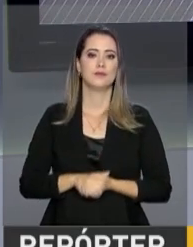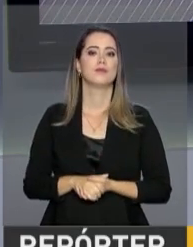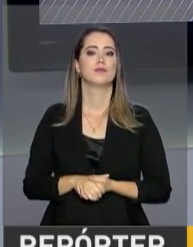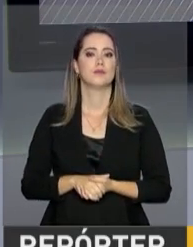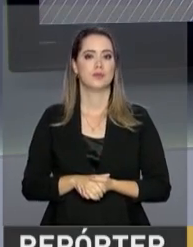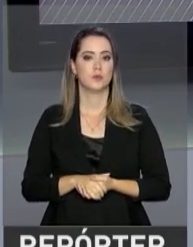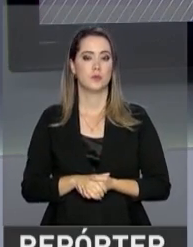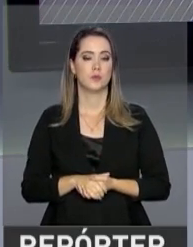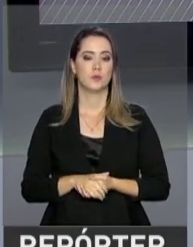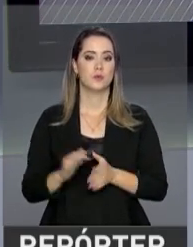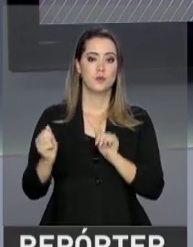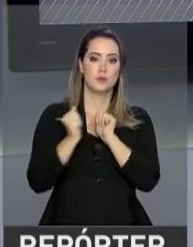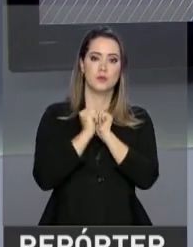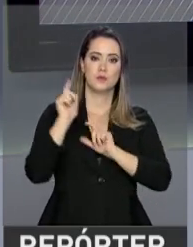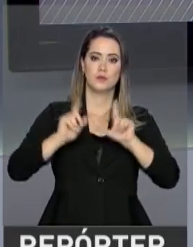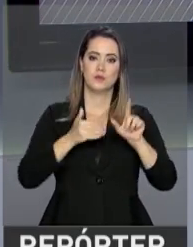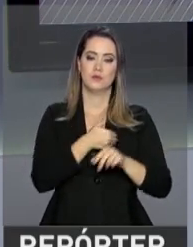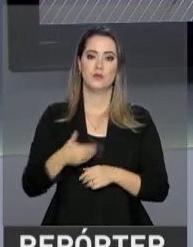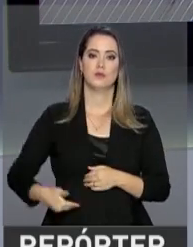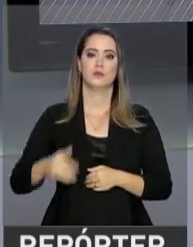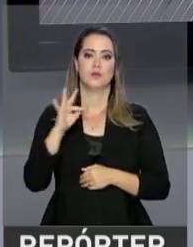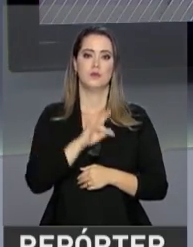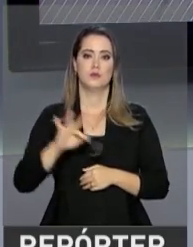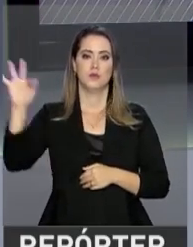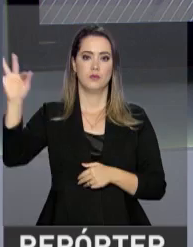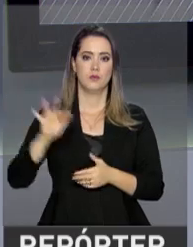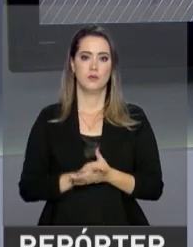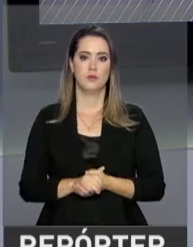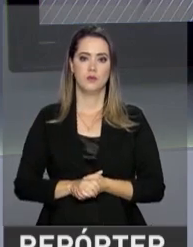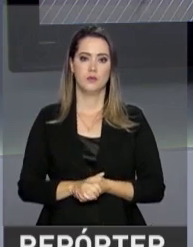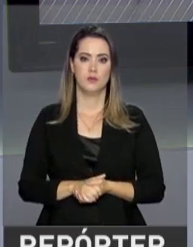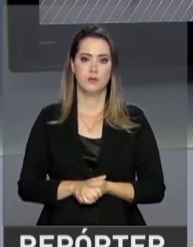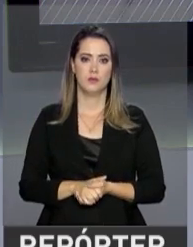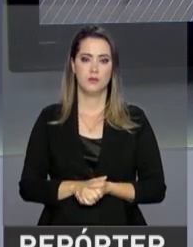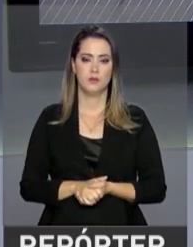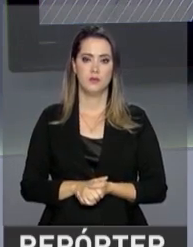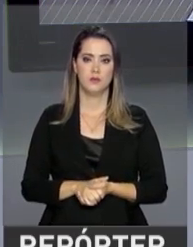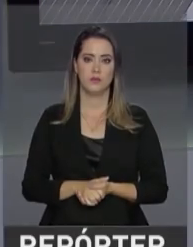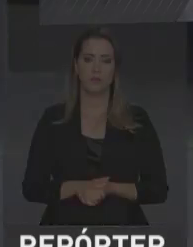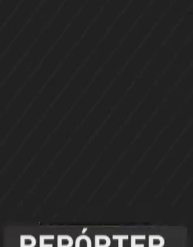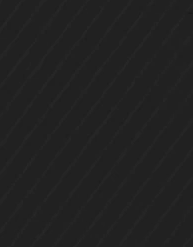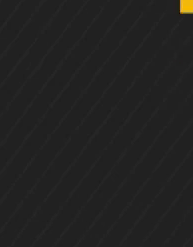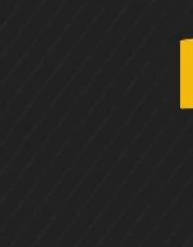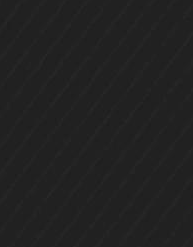da nbr na internet continue com a gente na nbr a tv do governo federal